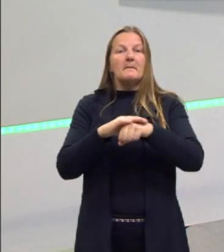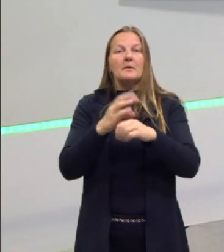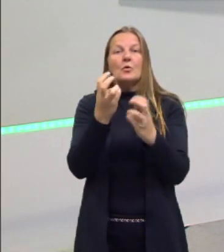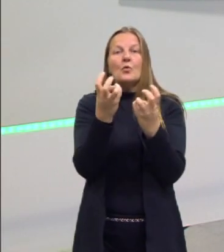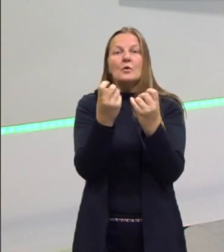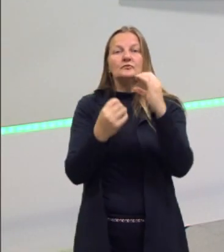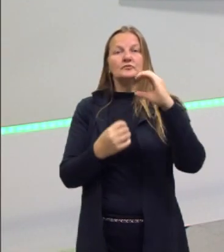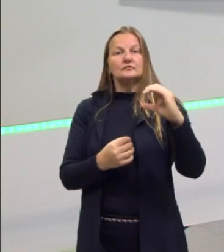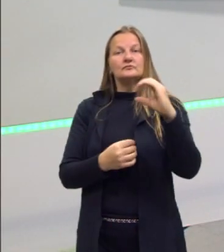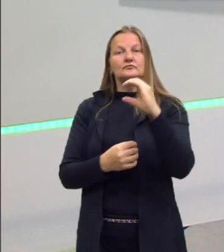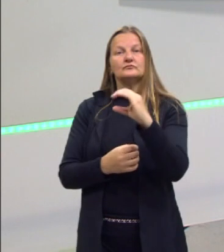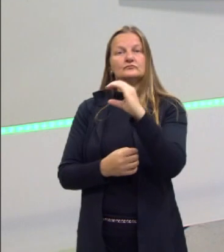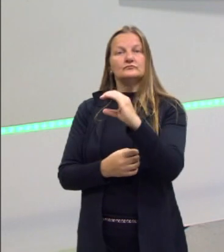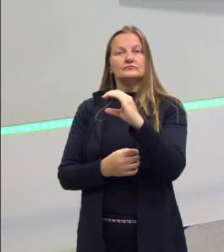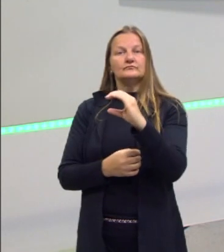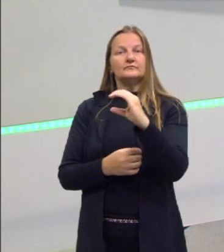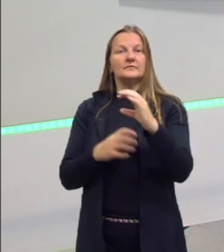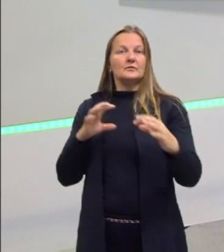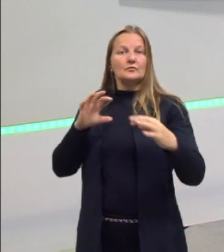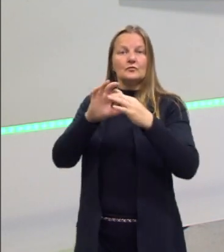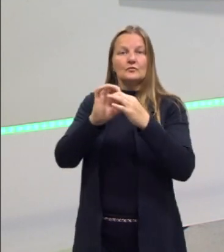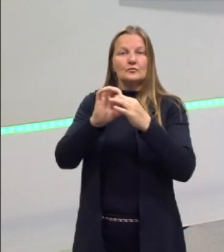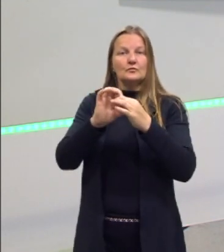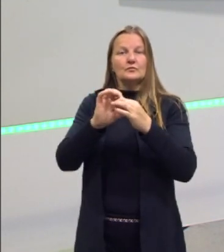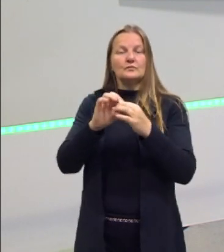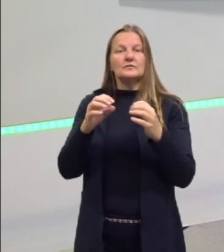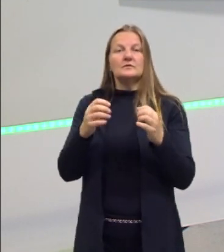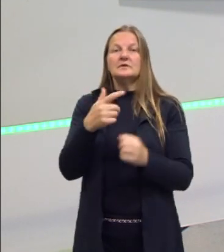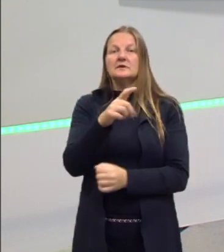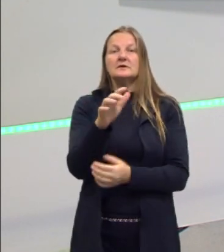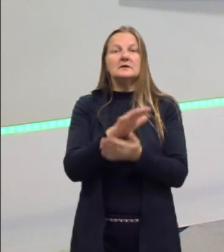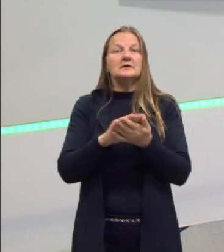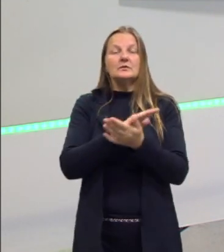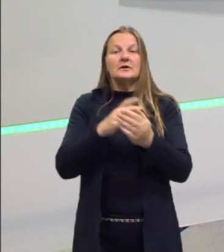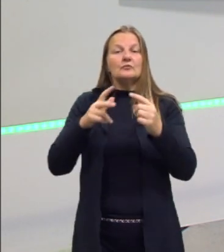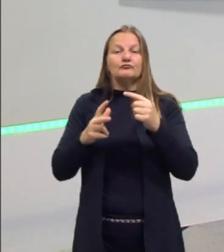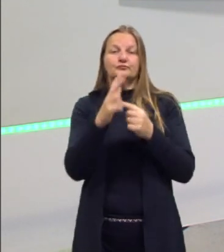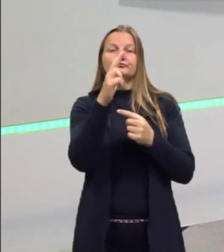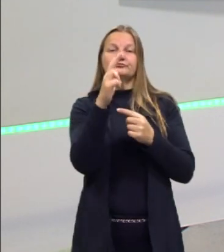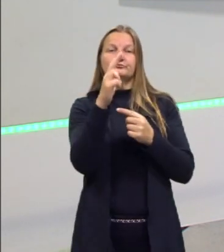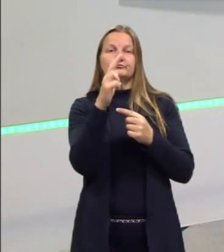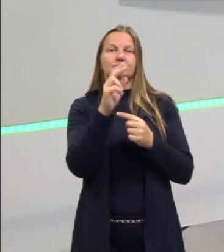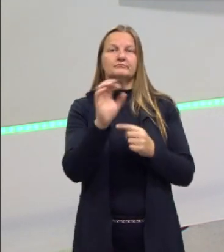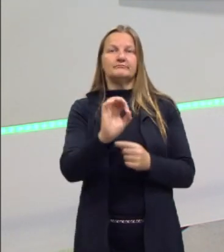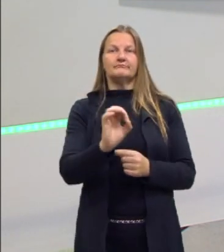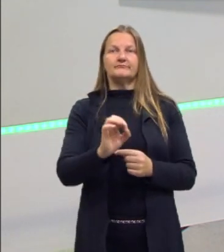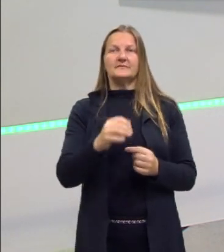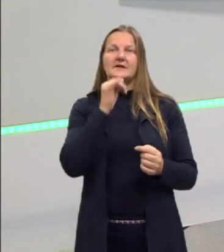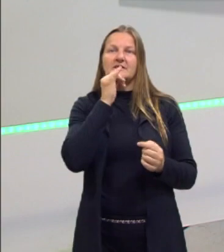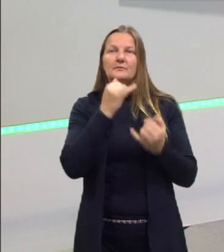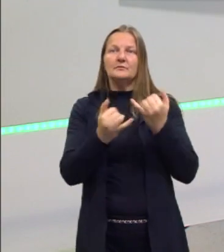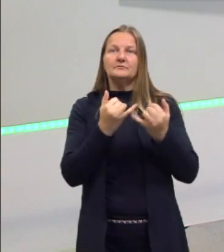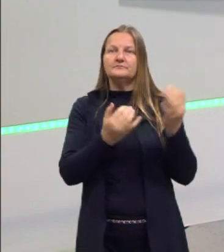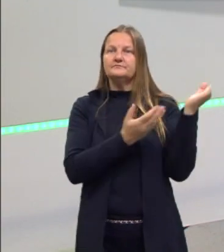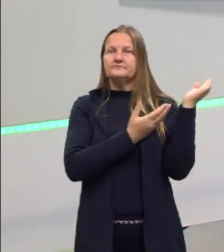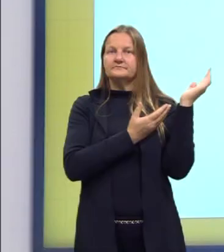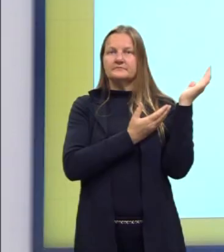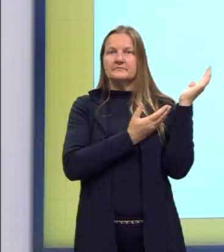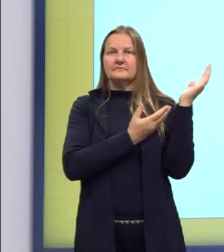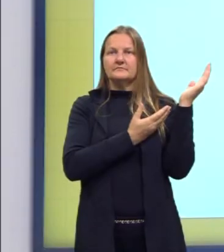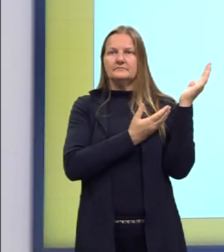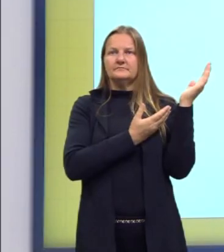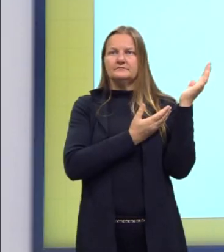de carbonos é ligados entre si sem interrupção tá então aqui se eu tiver essa cadeia essa